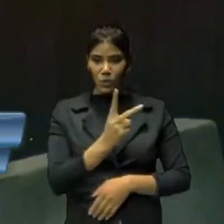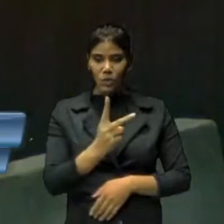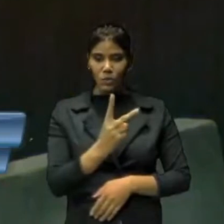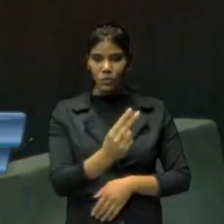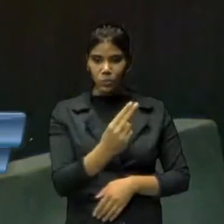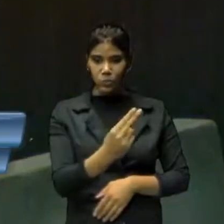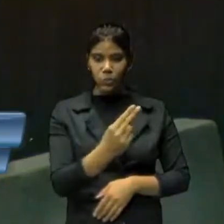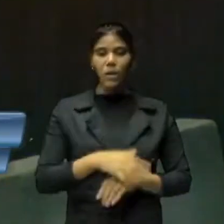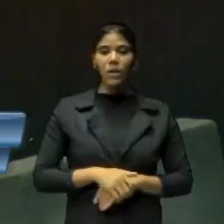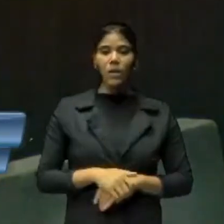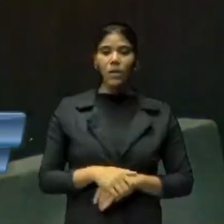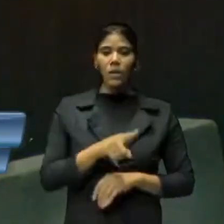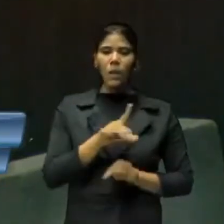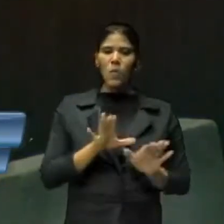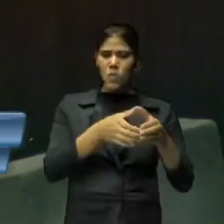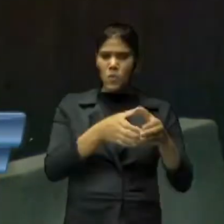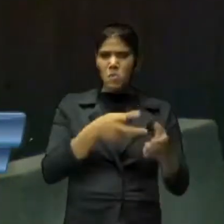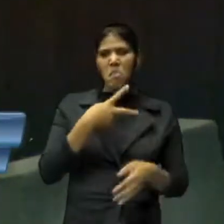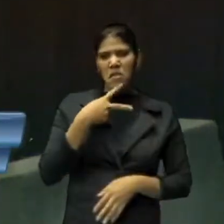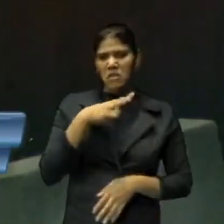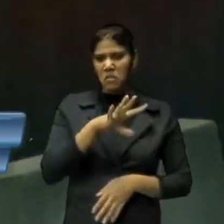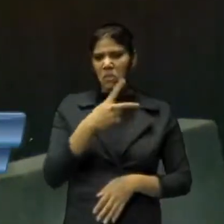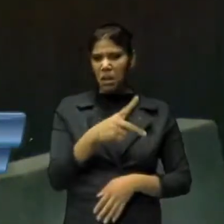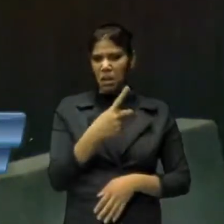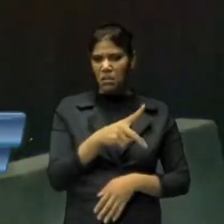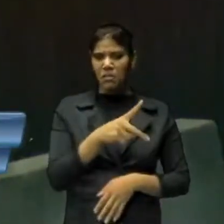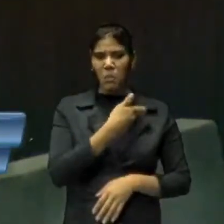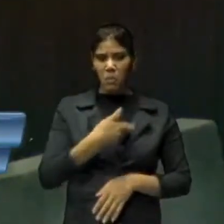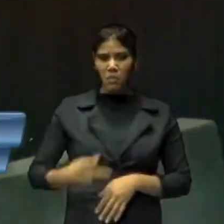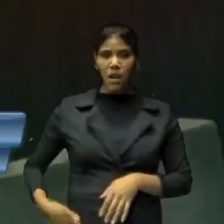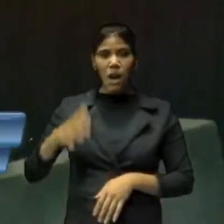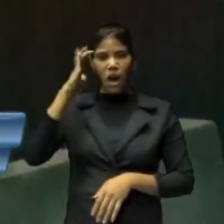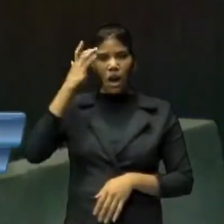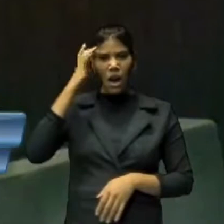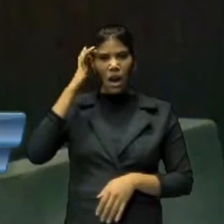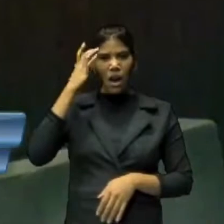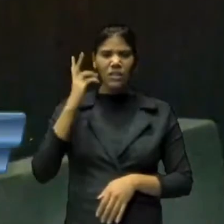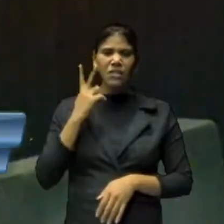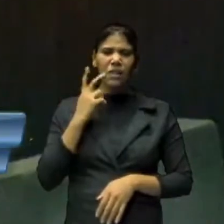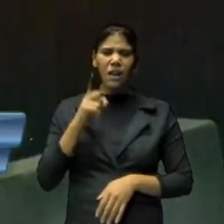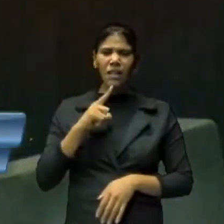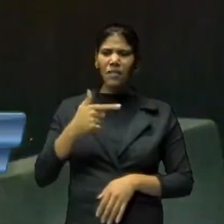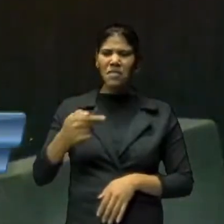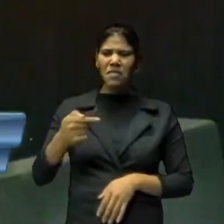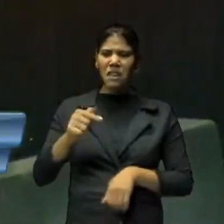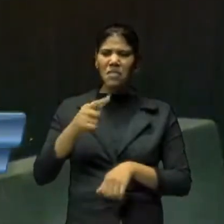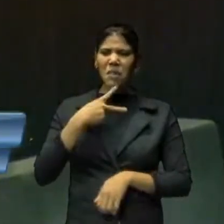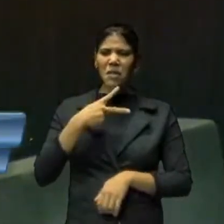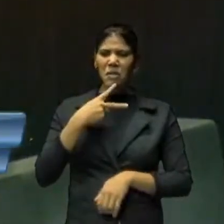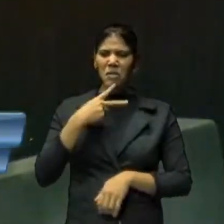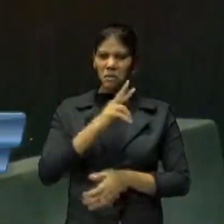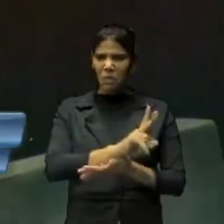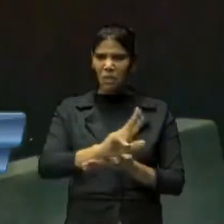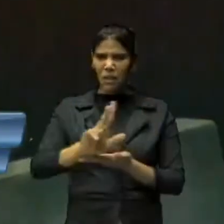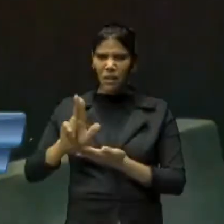Ciro Cid Gomes, esse grupo, esse partido, esse governo, acho que o Ceará tem 27 partidos políticos, eu acho que